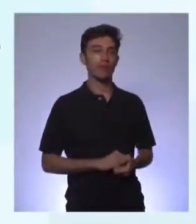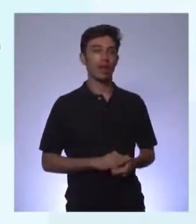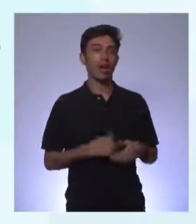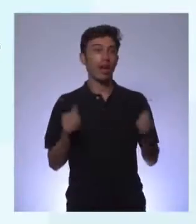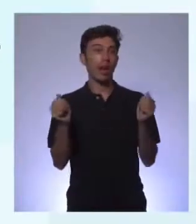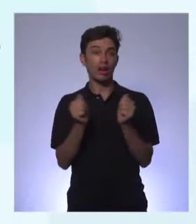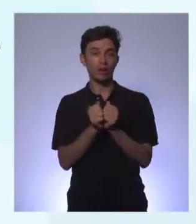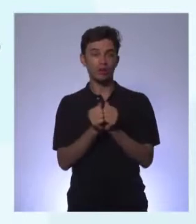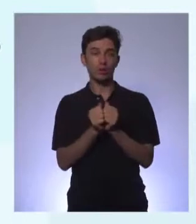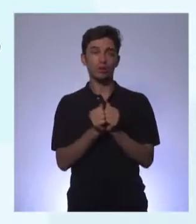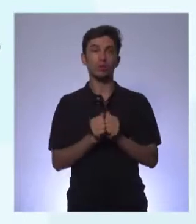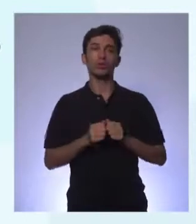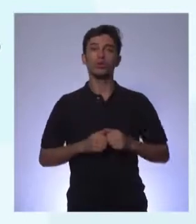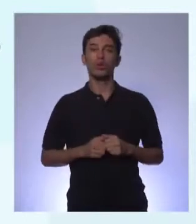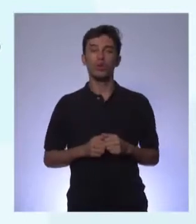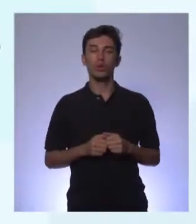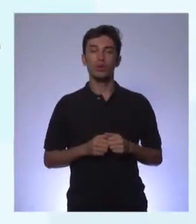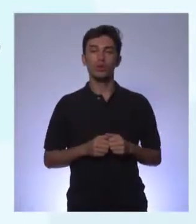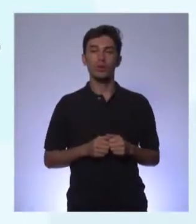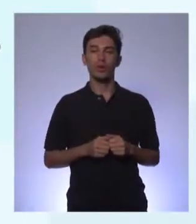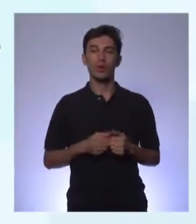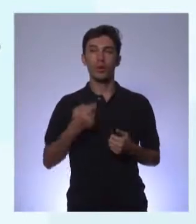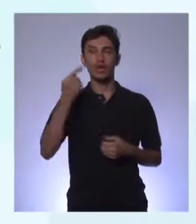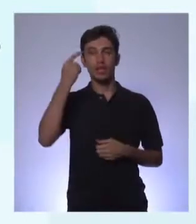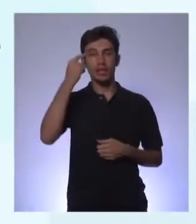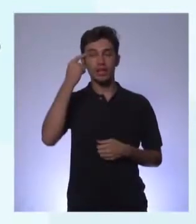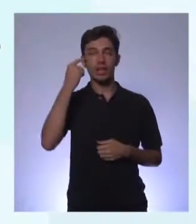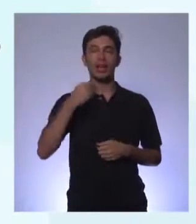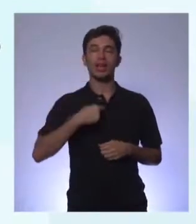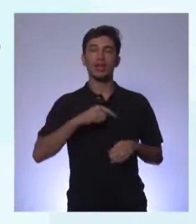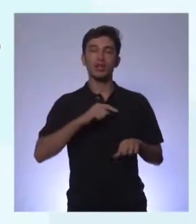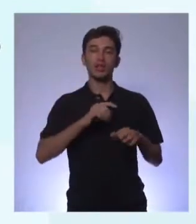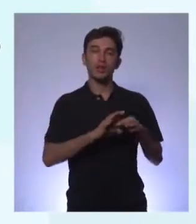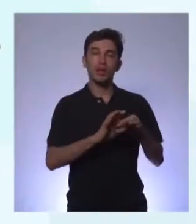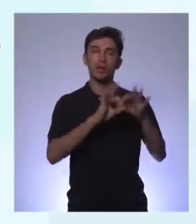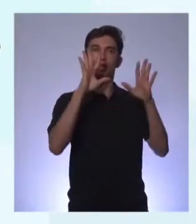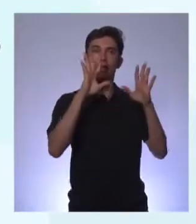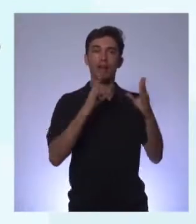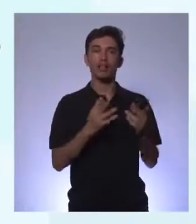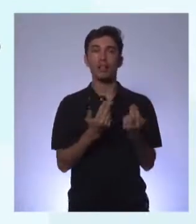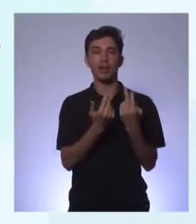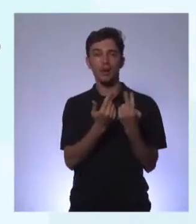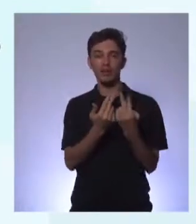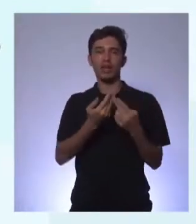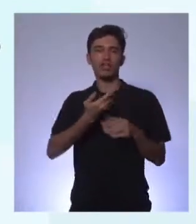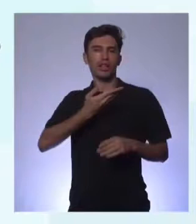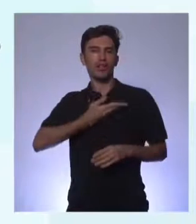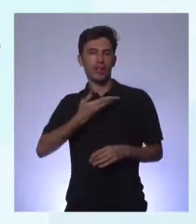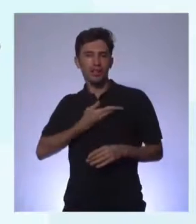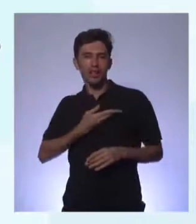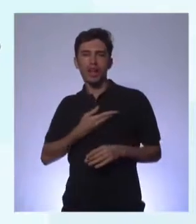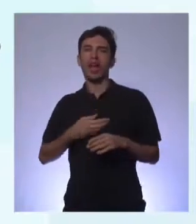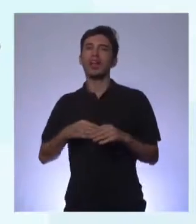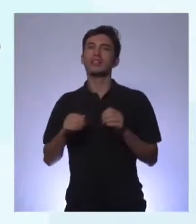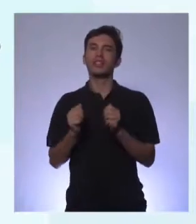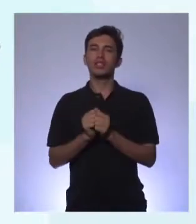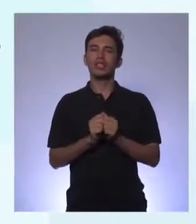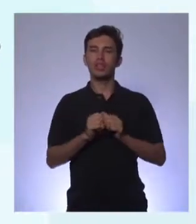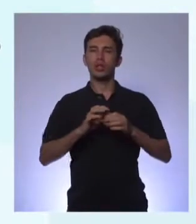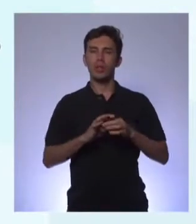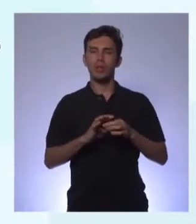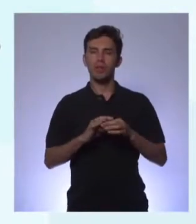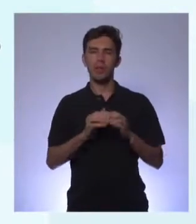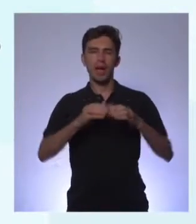Juntamente com essas questões da liberdade, da igualdade, da fraternidade, de uma maior